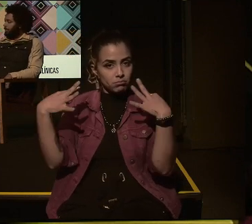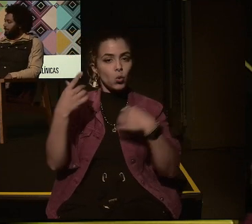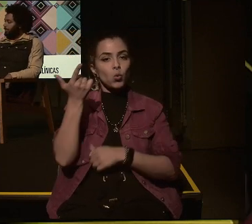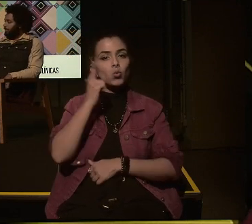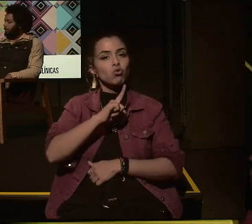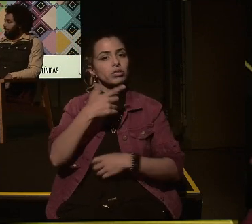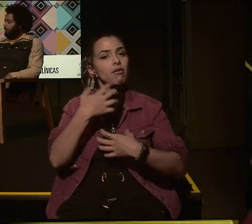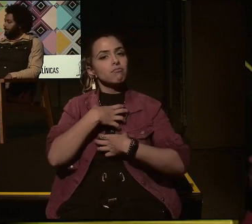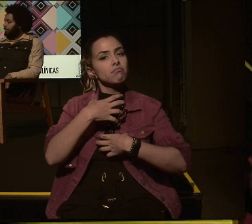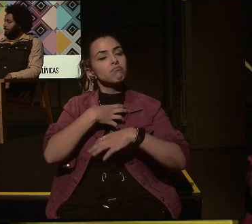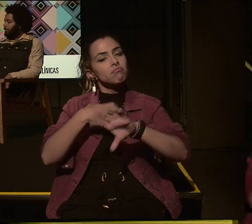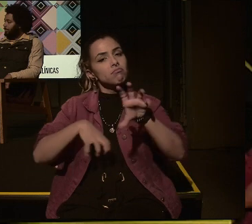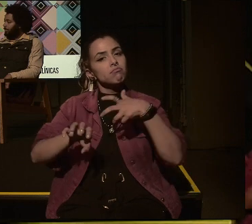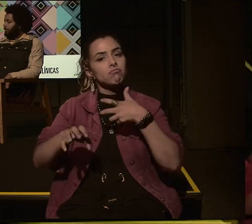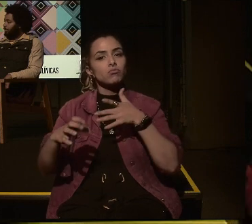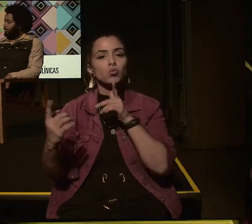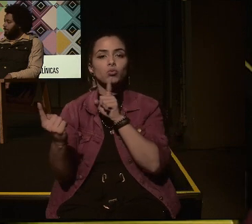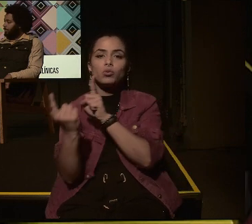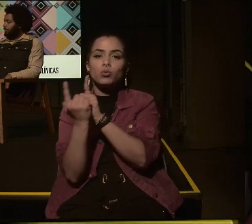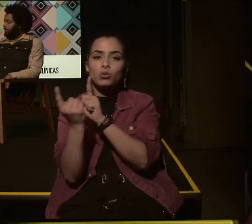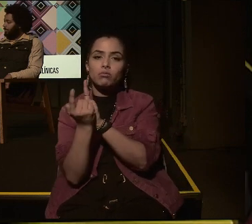recebessem a intervenção. Então, veja,